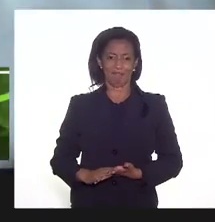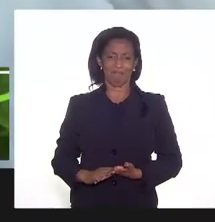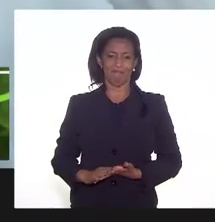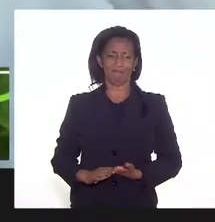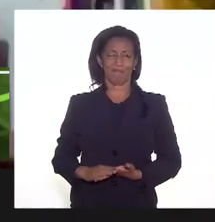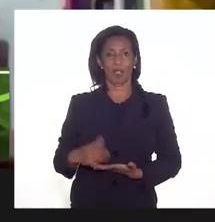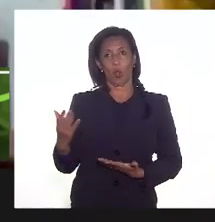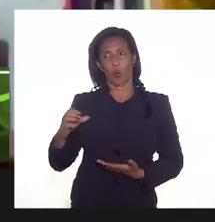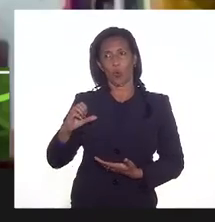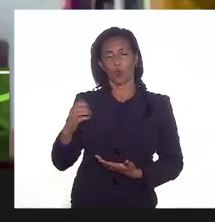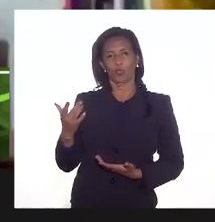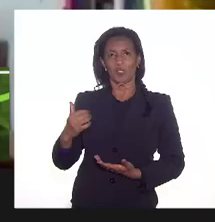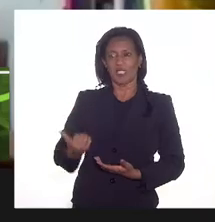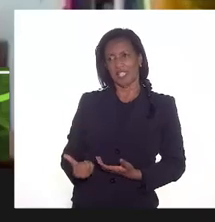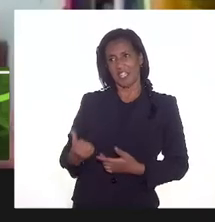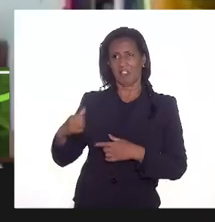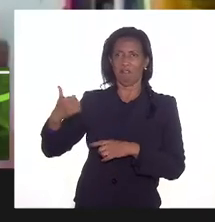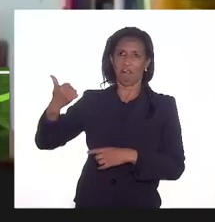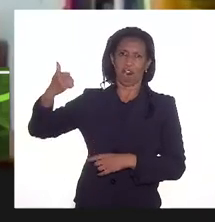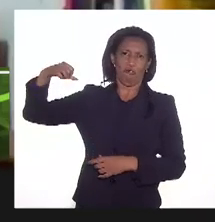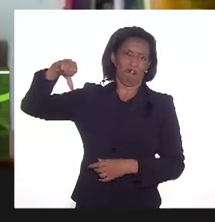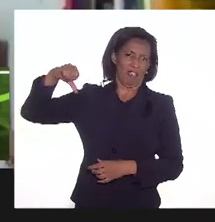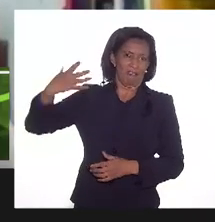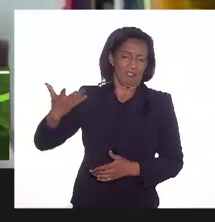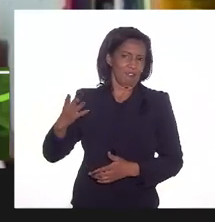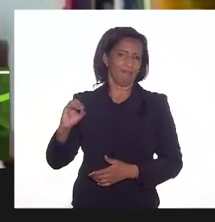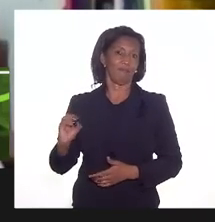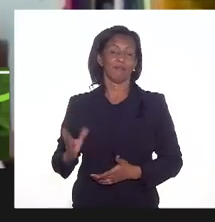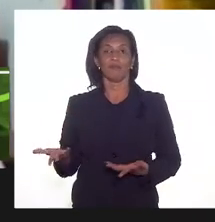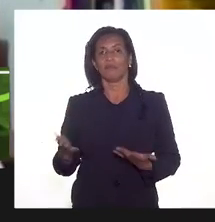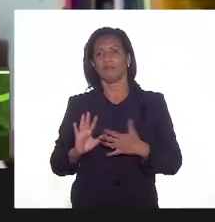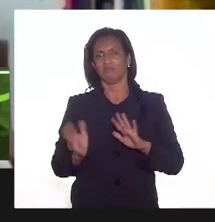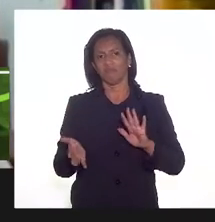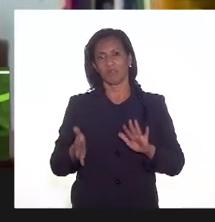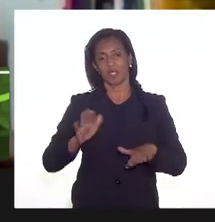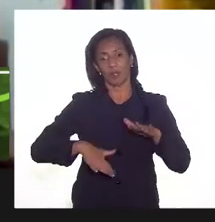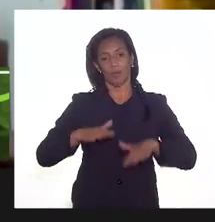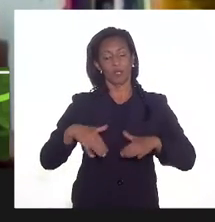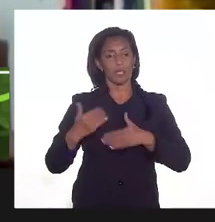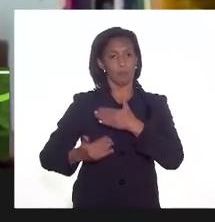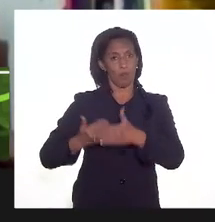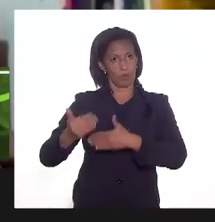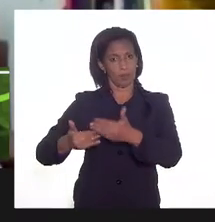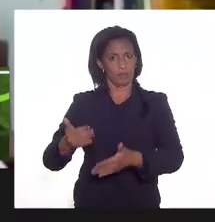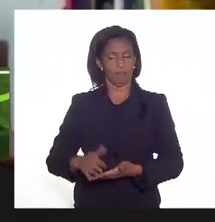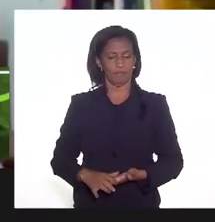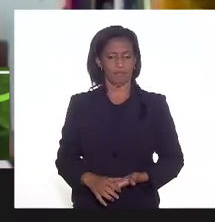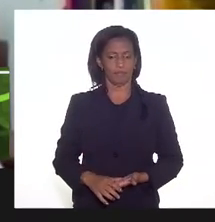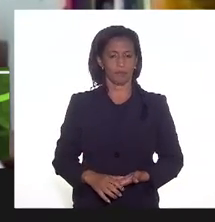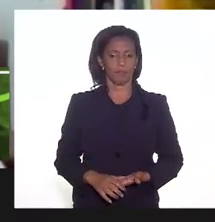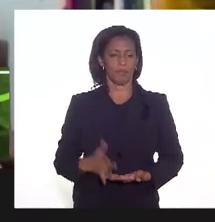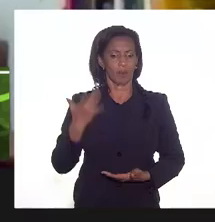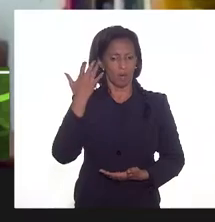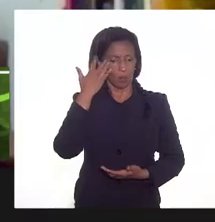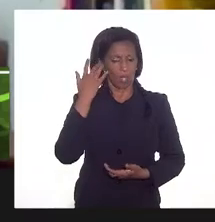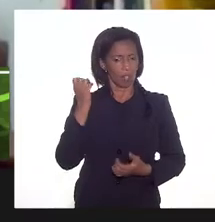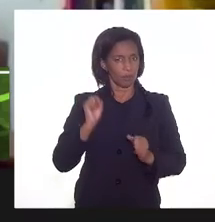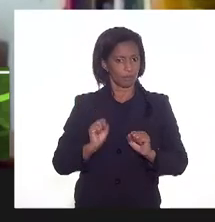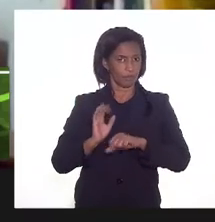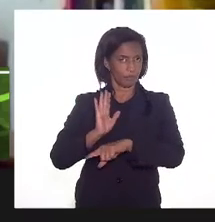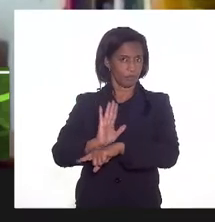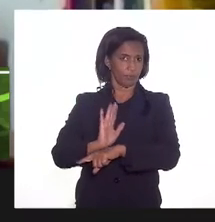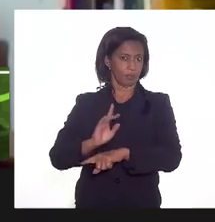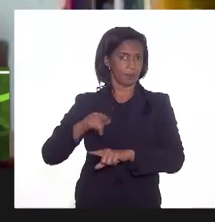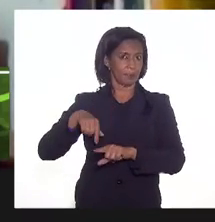8 a 90 anos então é esse processo acho que eu posso contribuir muito